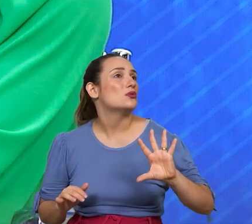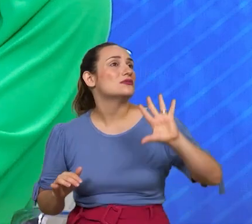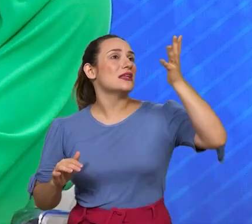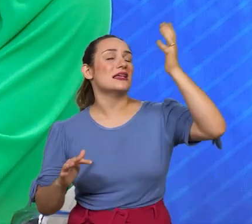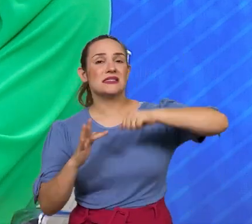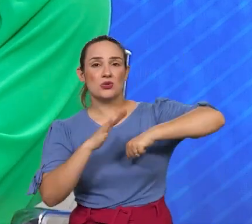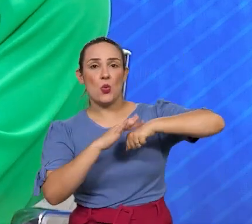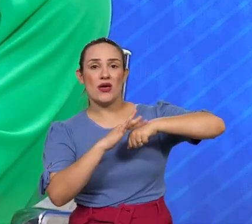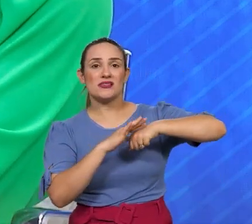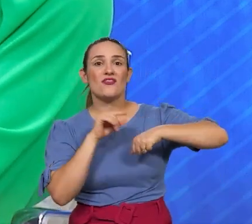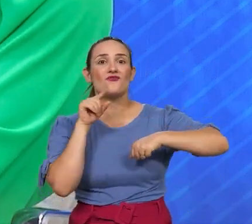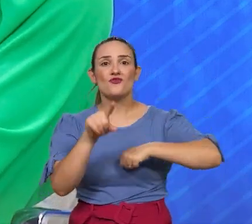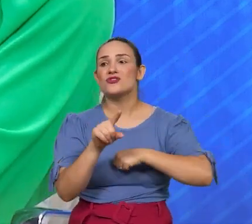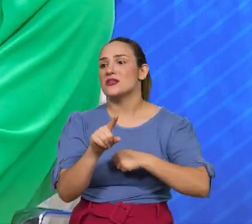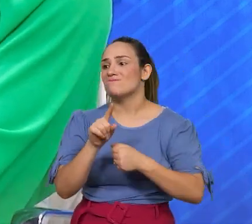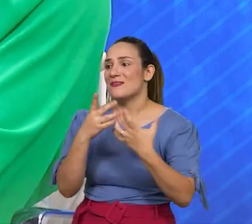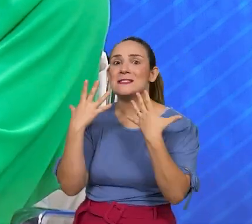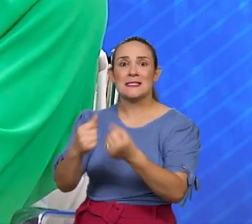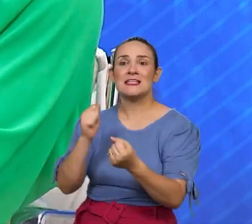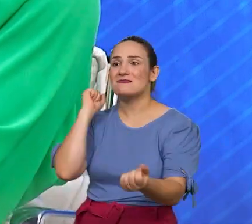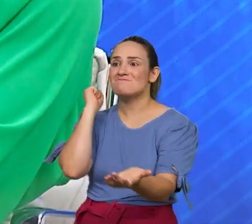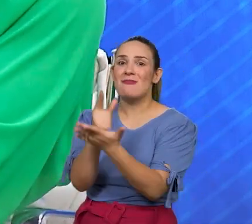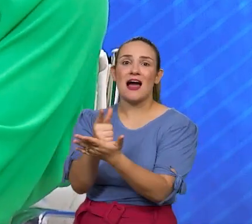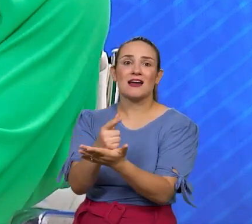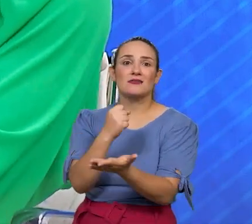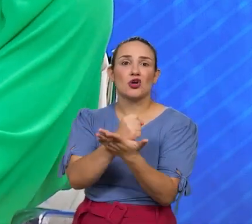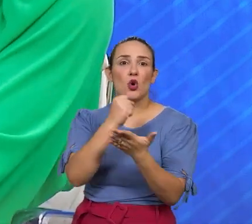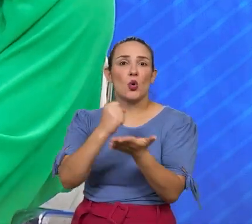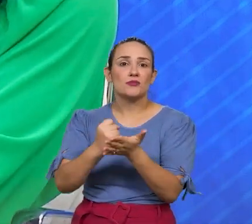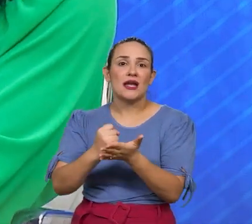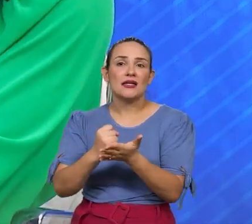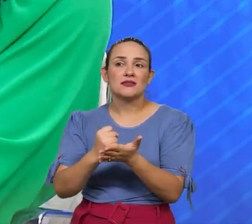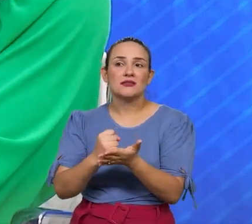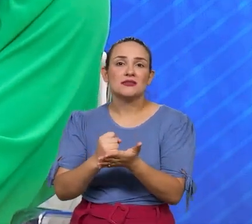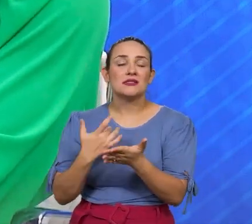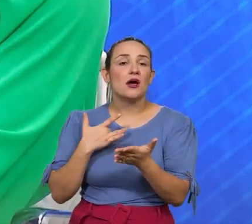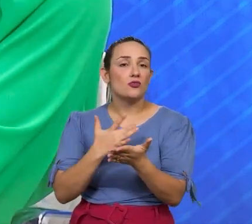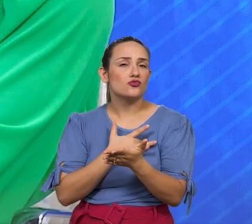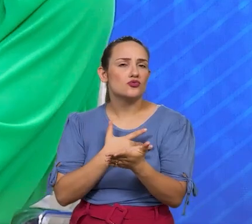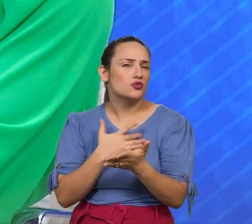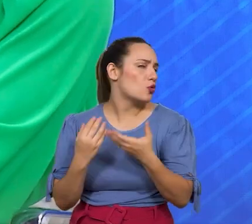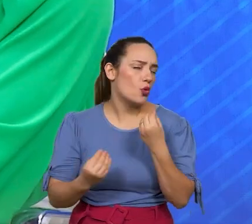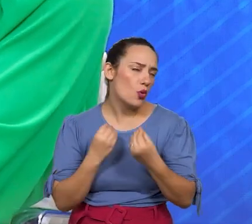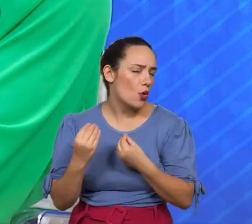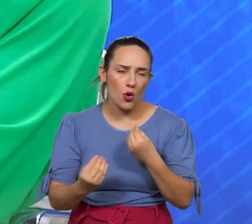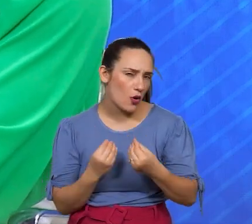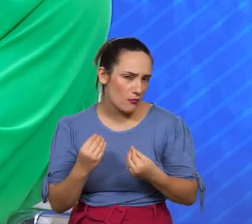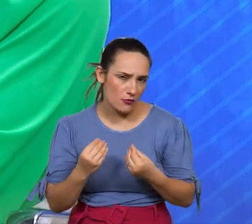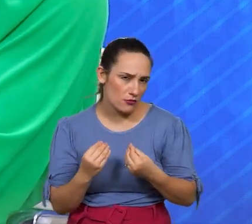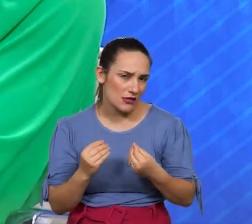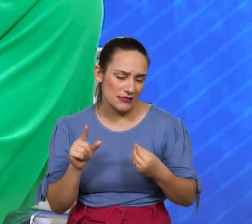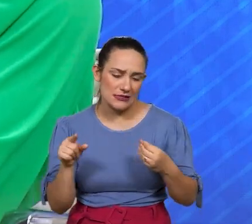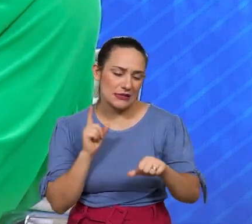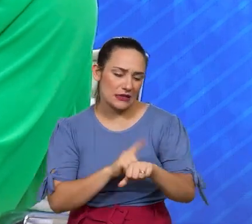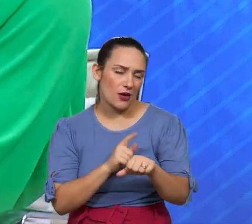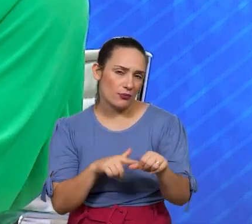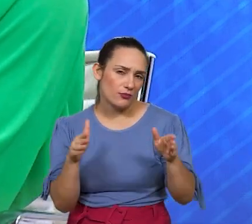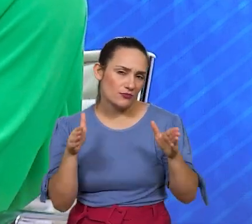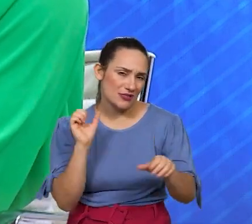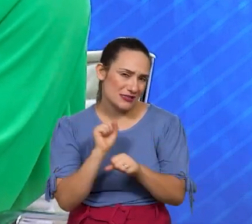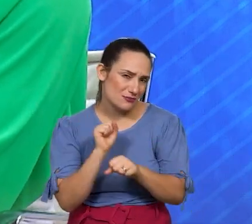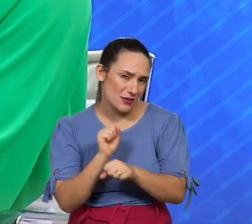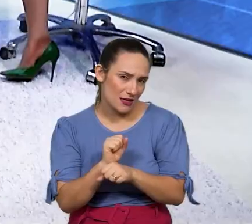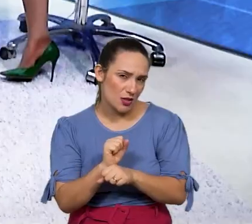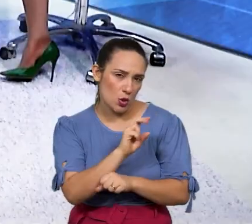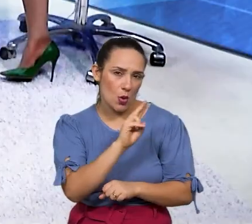de resolver, você vai lá e contrata um plano de saúde. Como que funciona essa questão da carência,